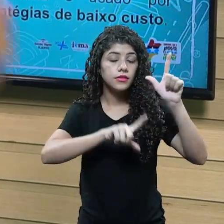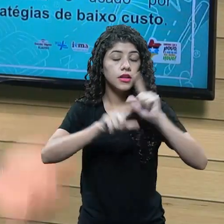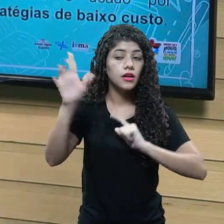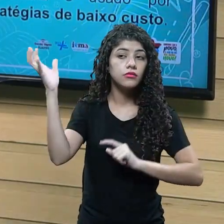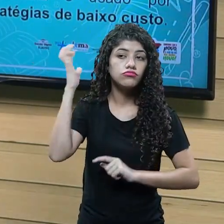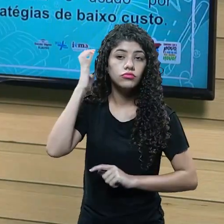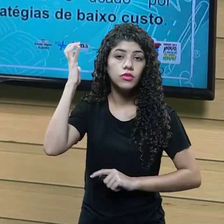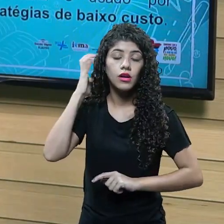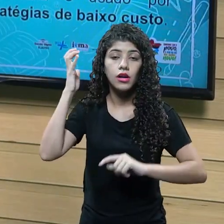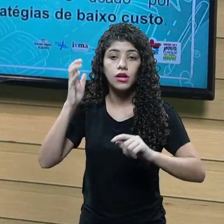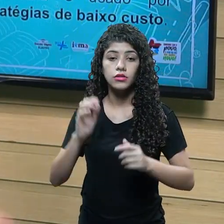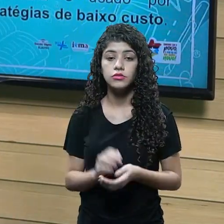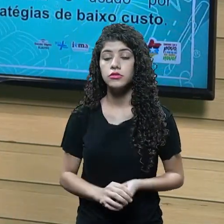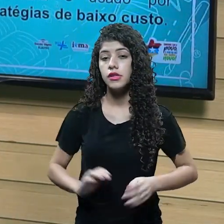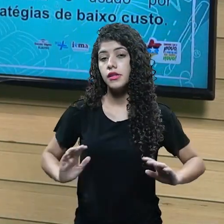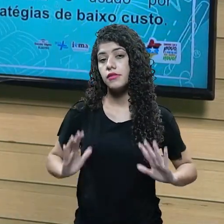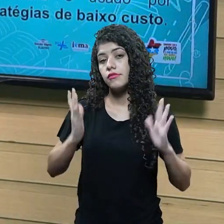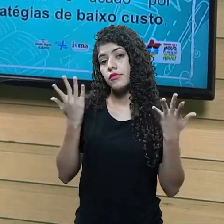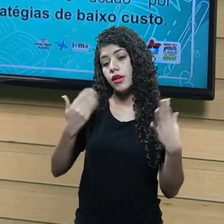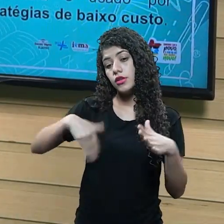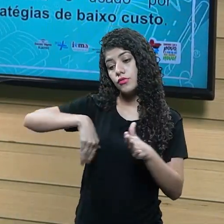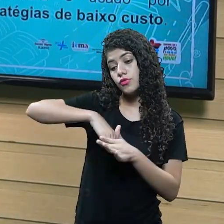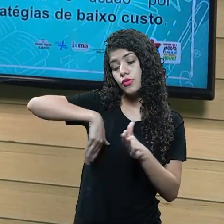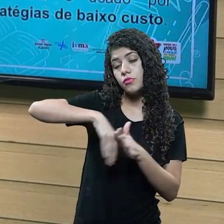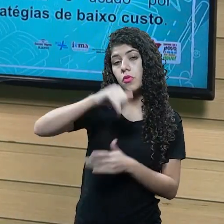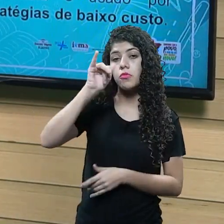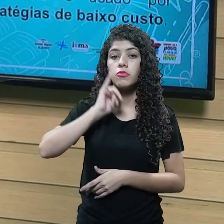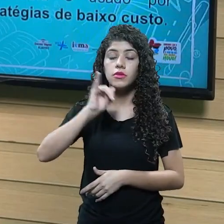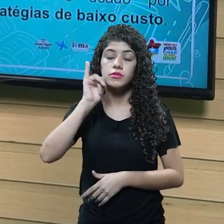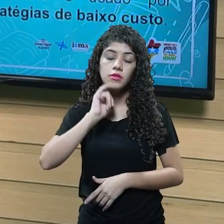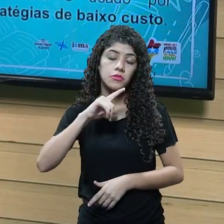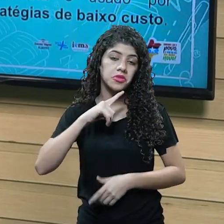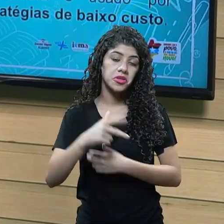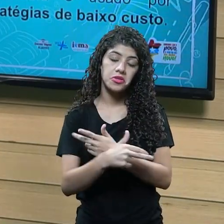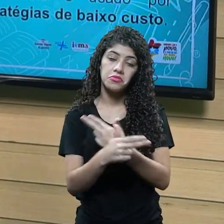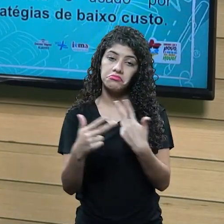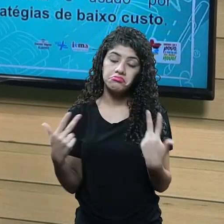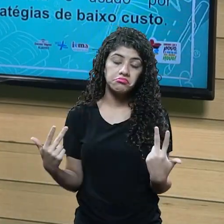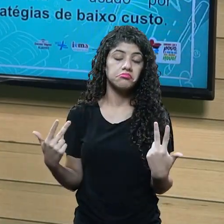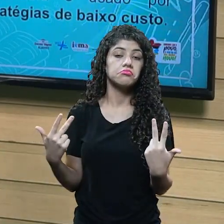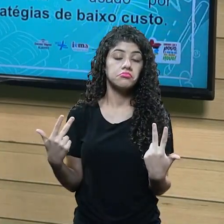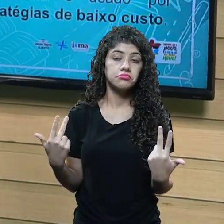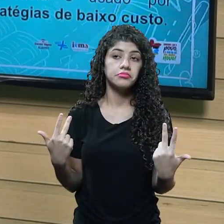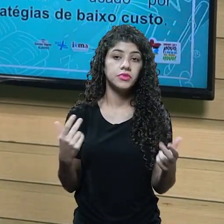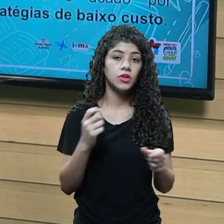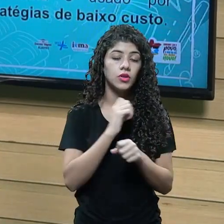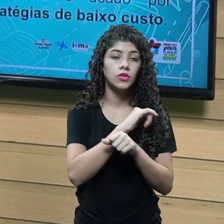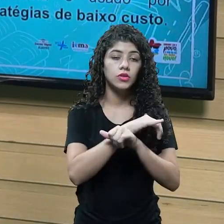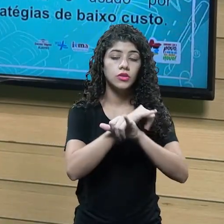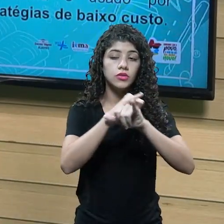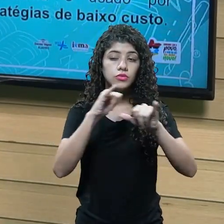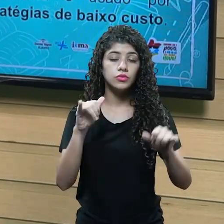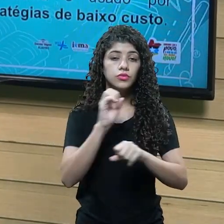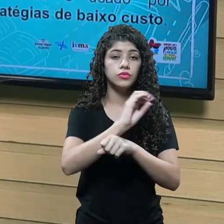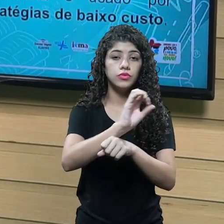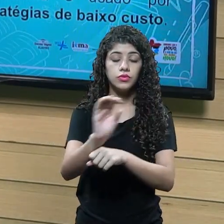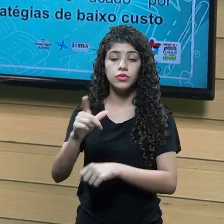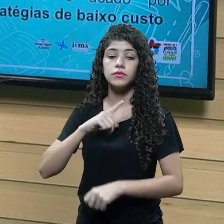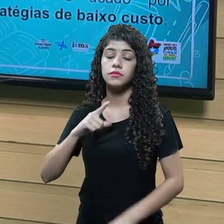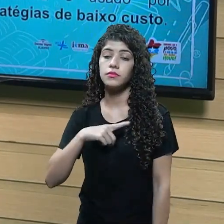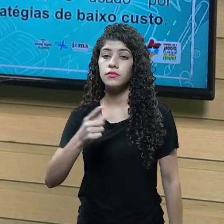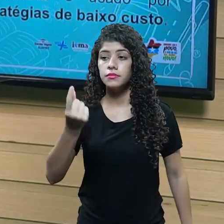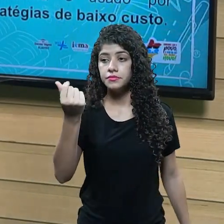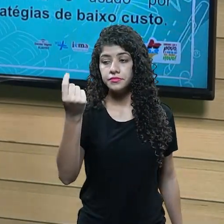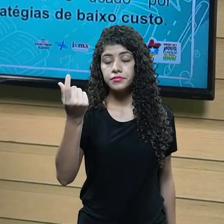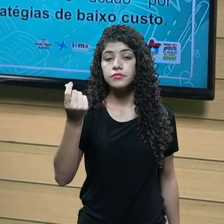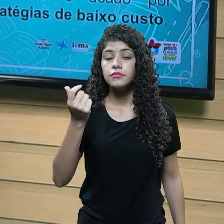em eventos, tá? Por exemplo, de futebol, por exemplo, nos Estados Unidos, Super Bowl, nós olhamos propagandas de multinacionais que gastam milhões para investir naquilo.